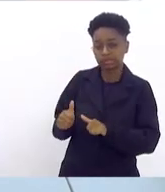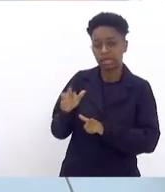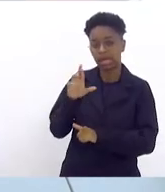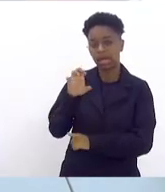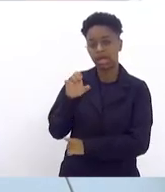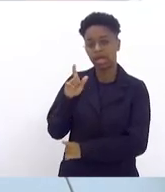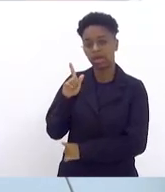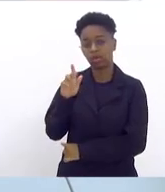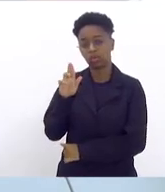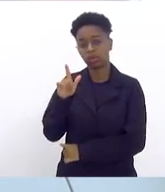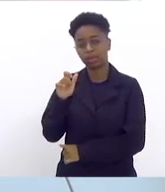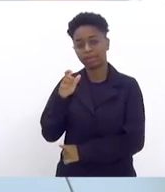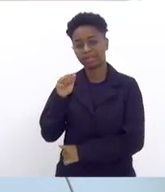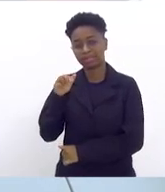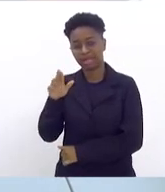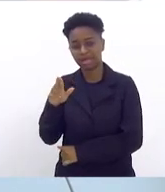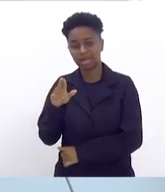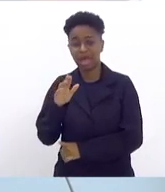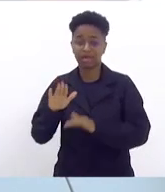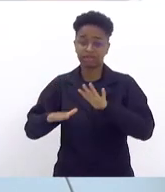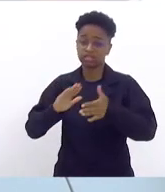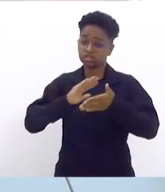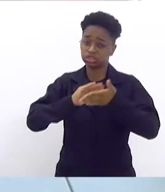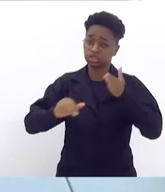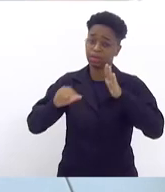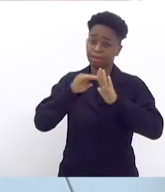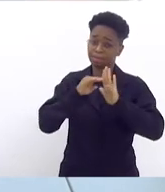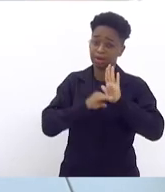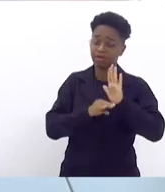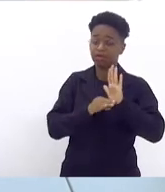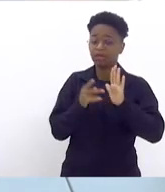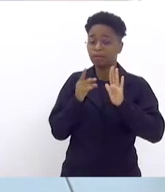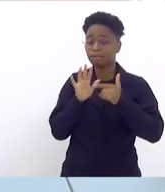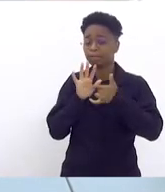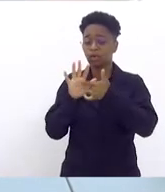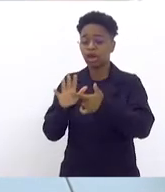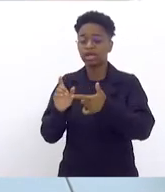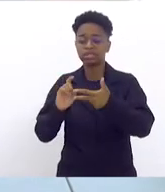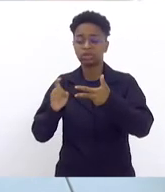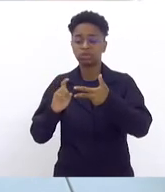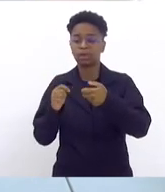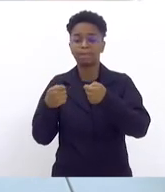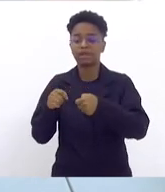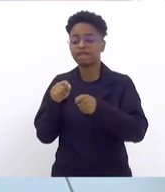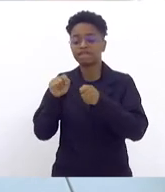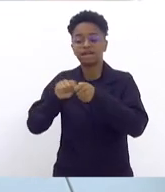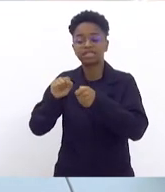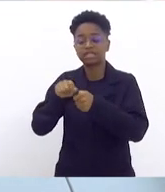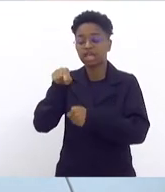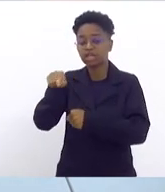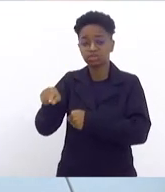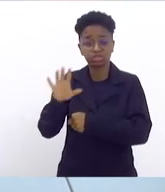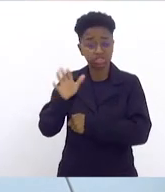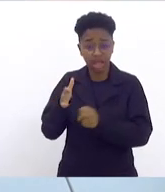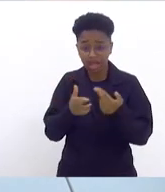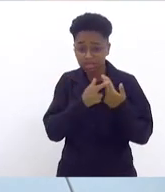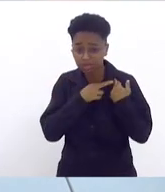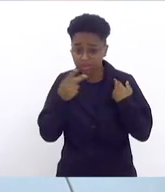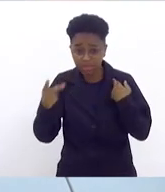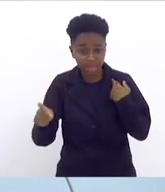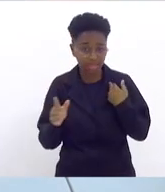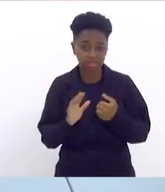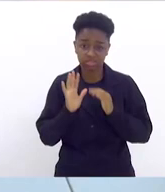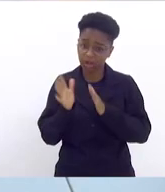de pauta por causa disso. A gente está dizendo para o Executivo que ele tem que fazer aquilo que ele já